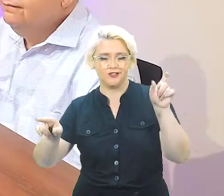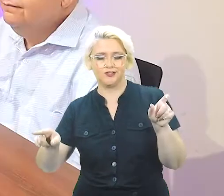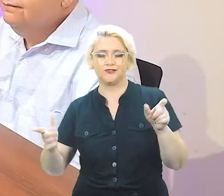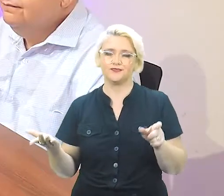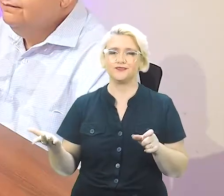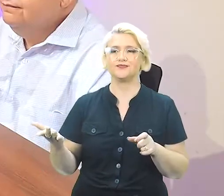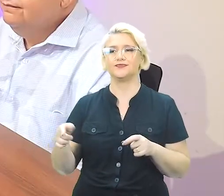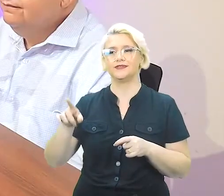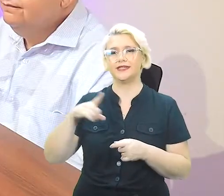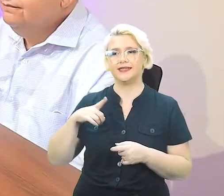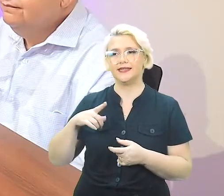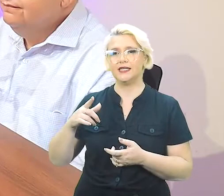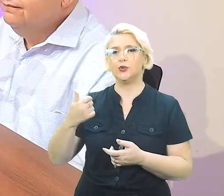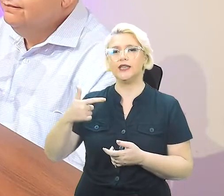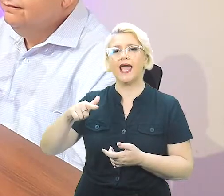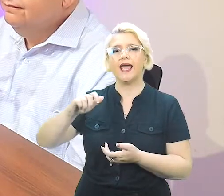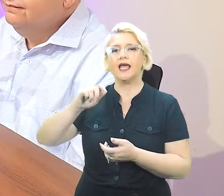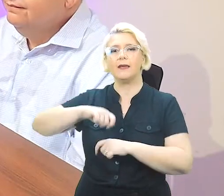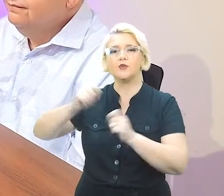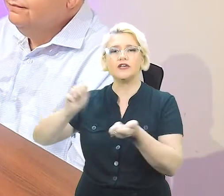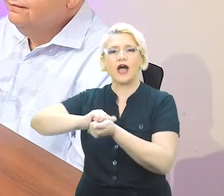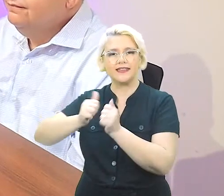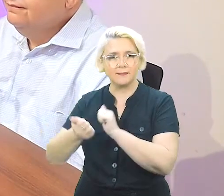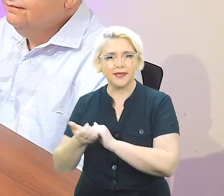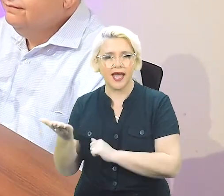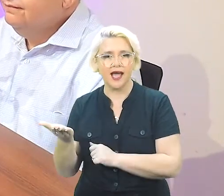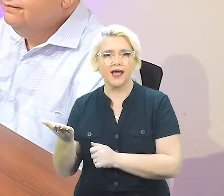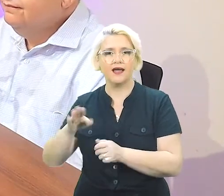diferentes, as inadaptadas,